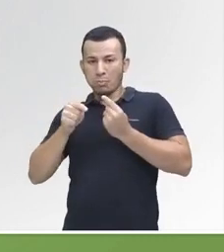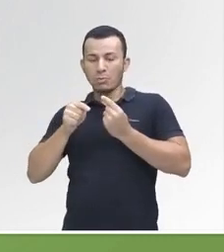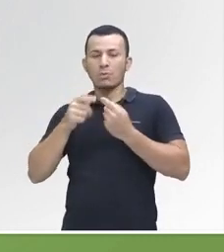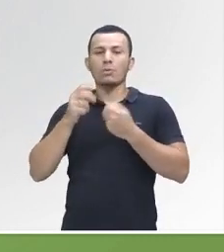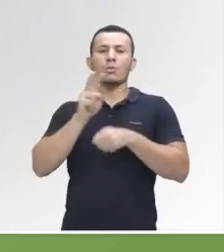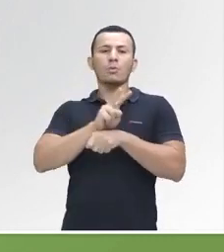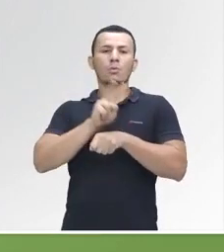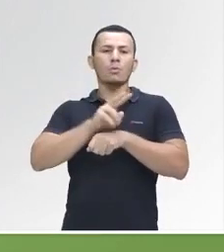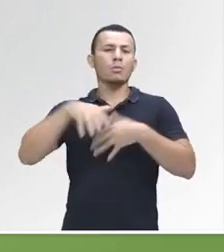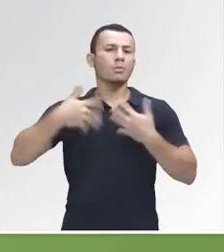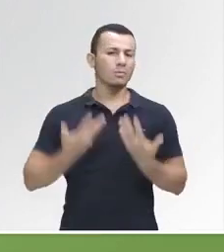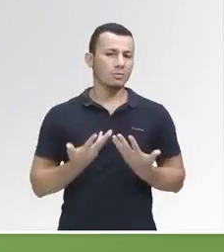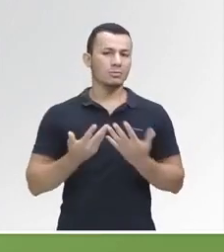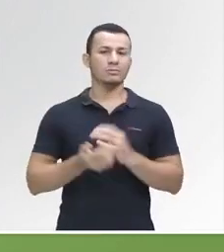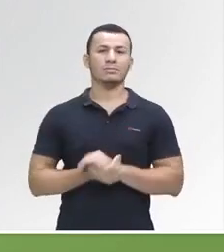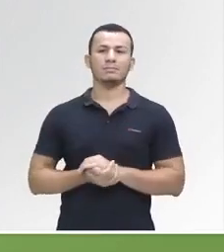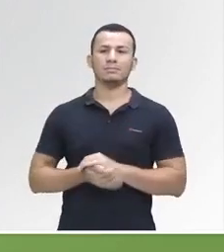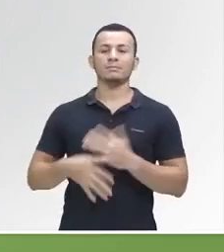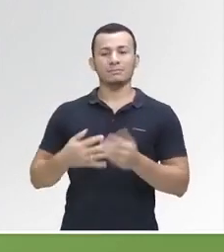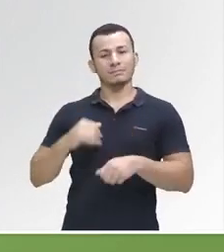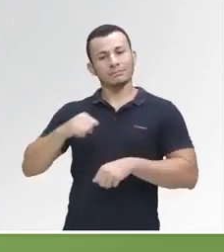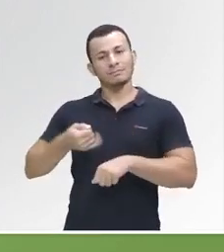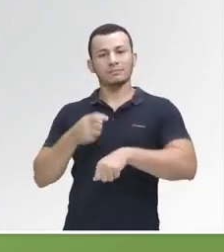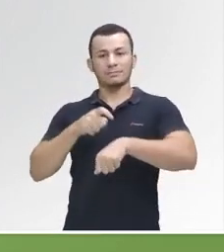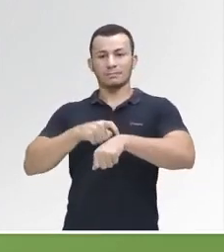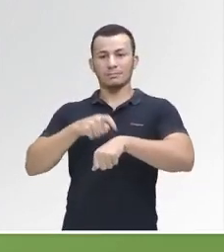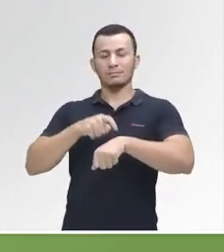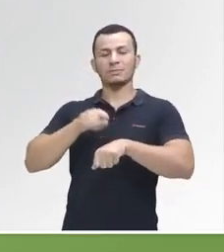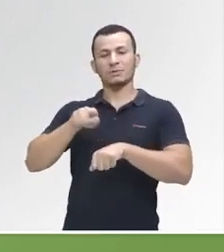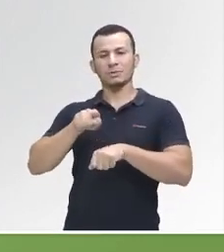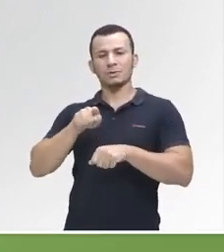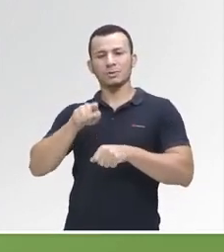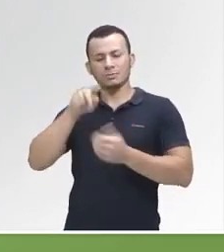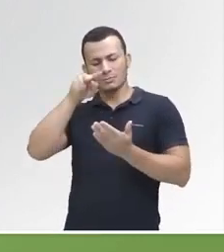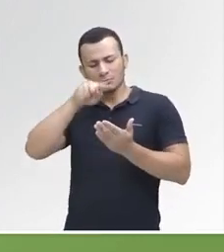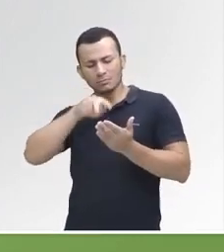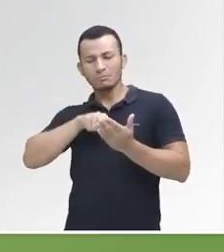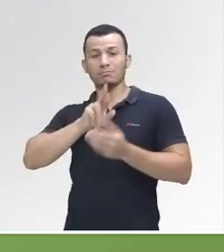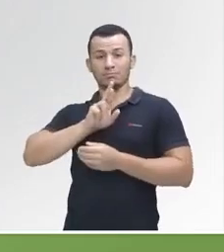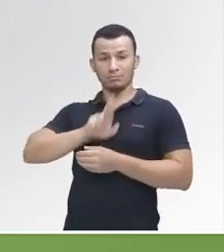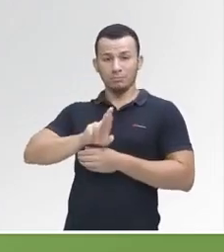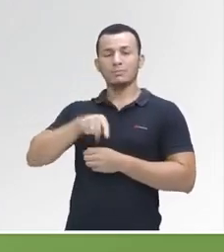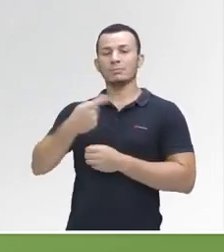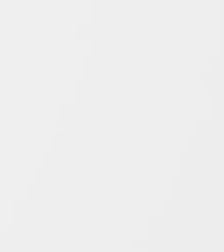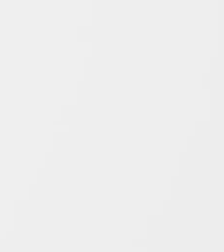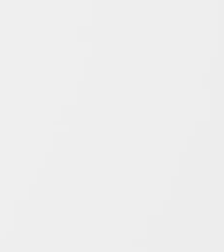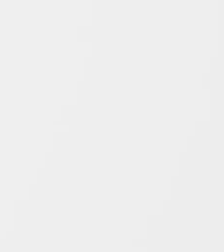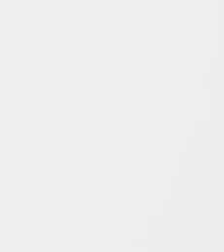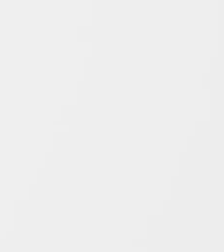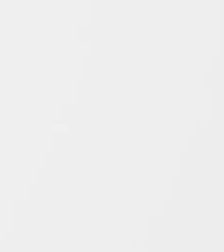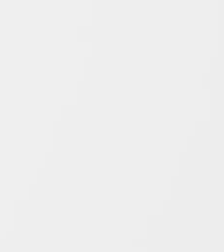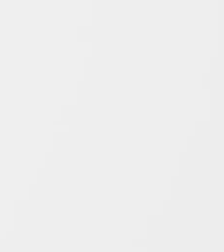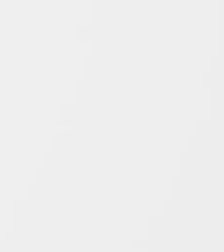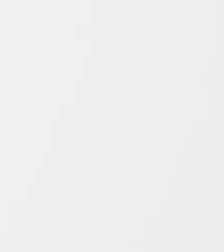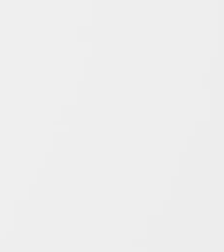Muito bem, agora vocês terão um tempinho aí para vocês resolverem e daqui a pouco nós voltamos.